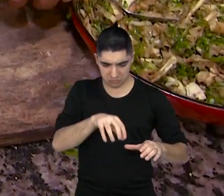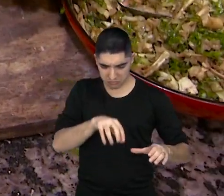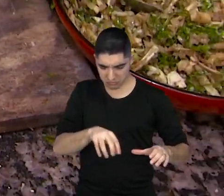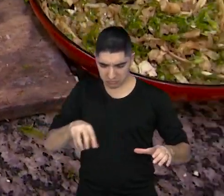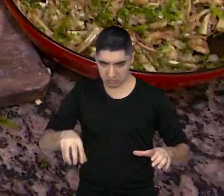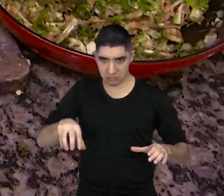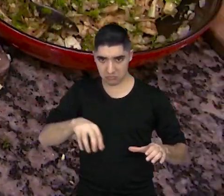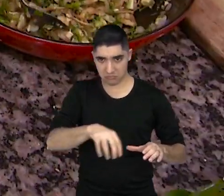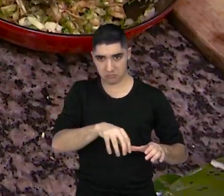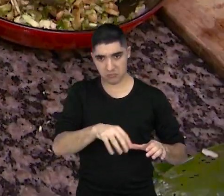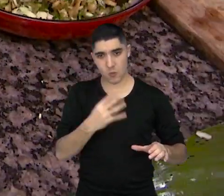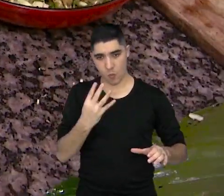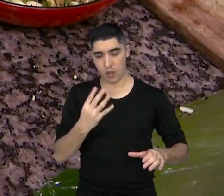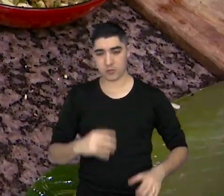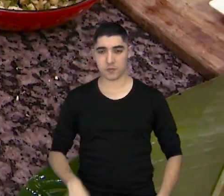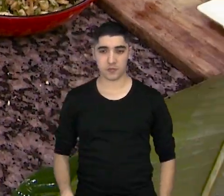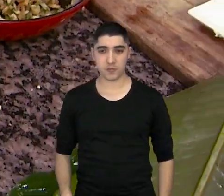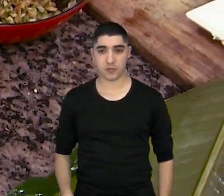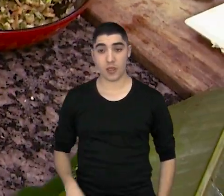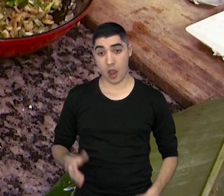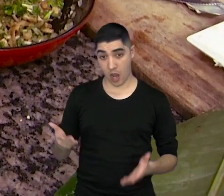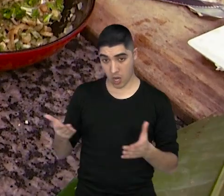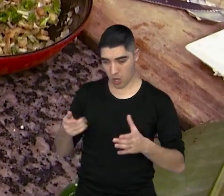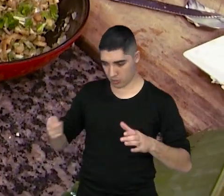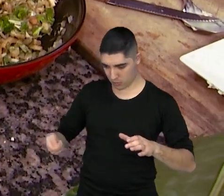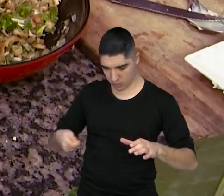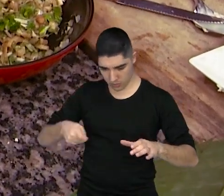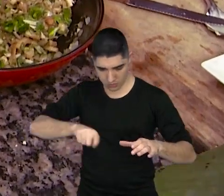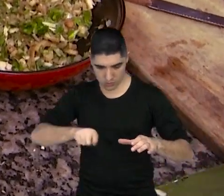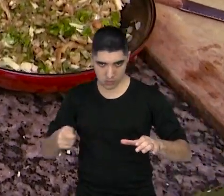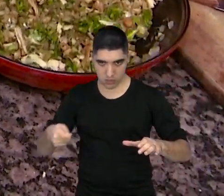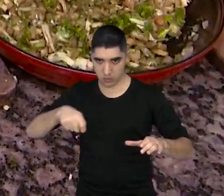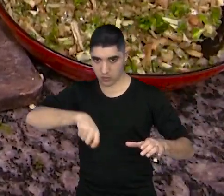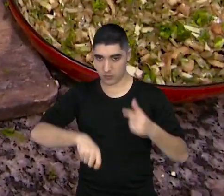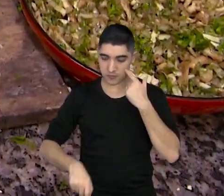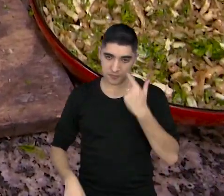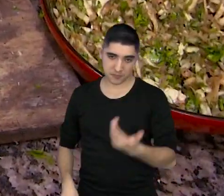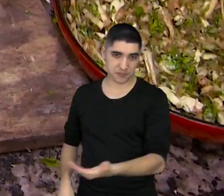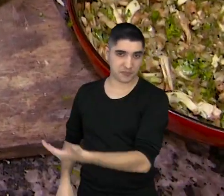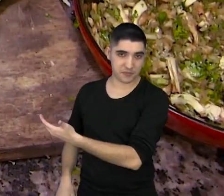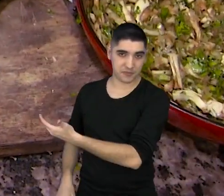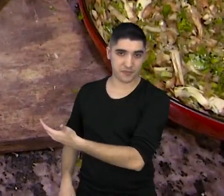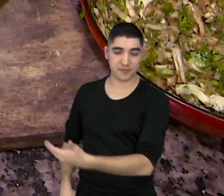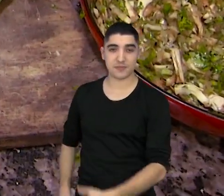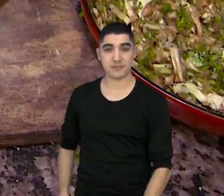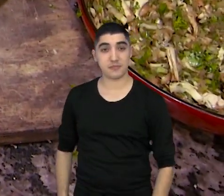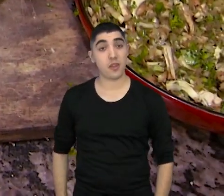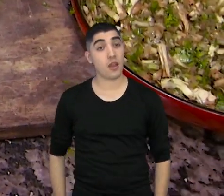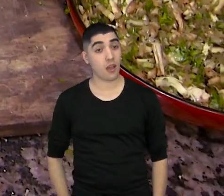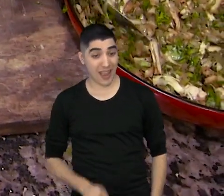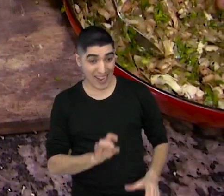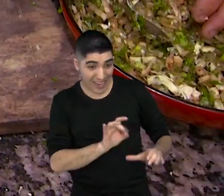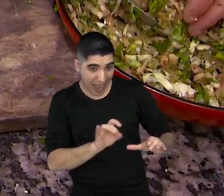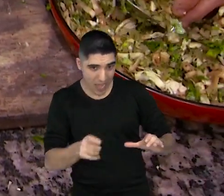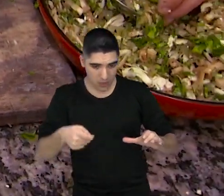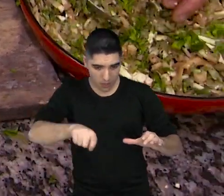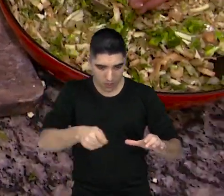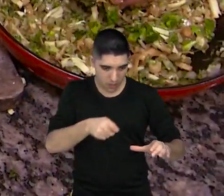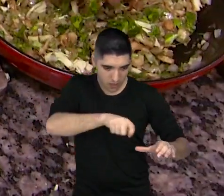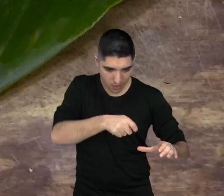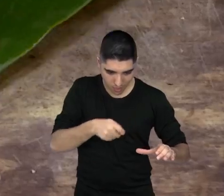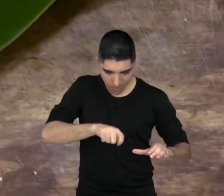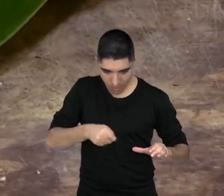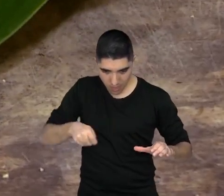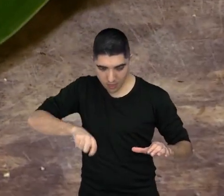4 em cada folha. Tá. E aí nós vamos pegar isso aqui e vamos colocar aqui. Ah, em cada um.